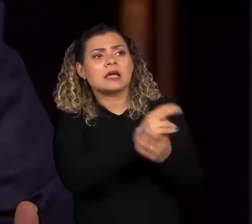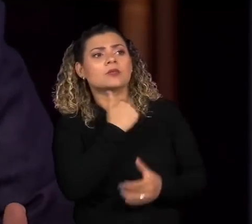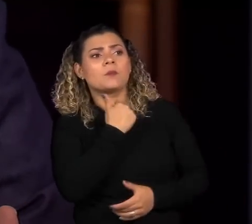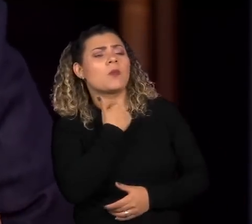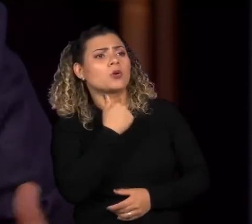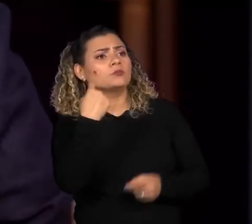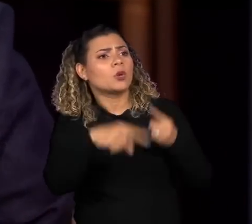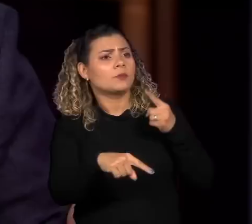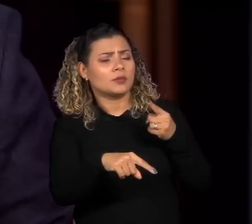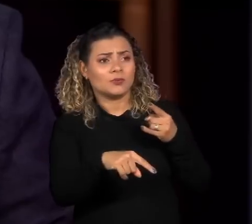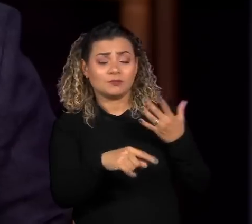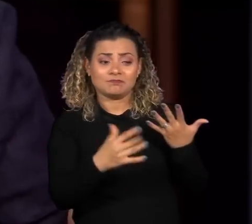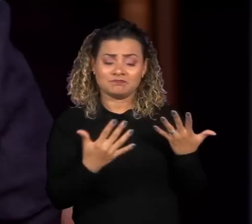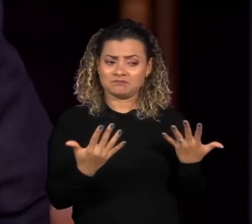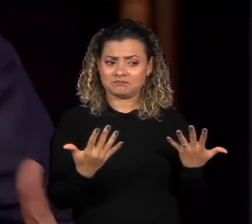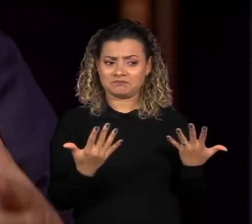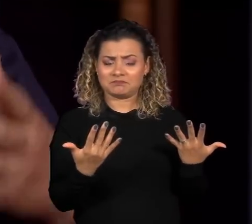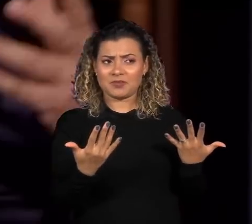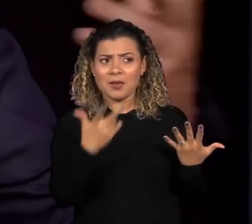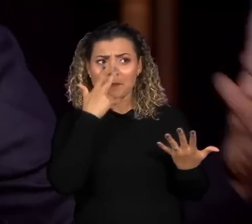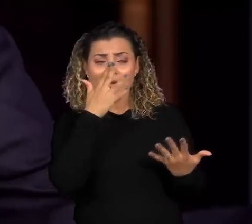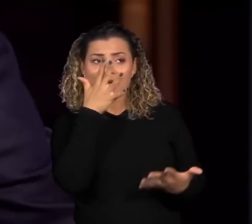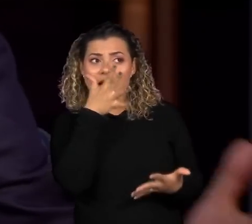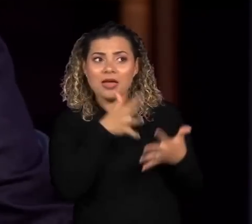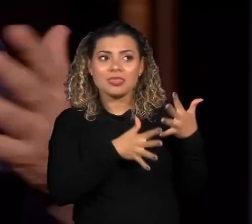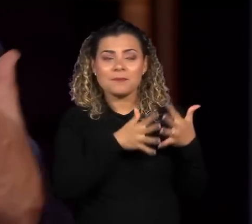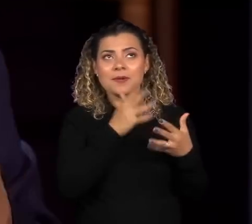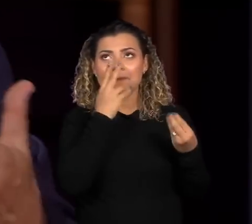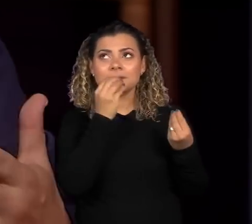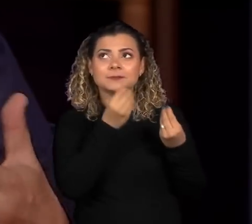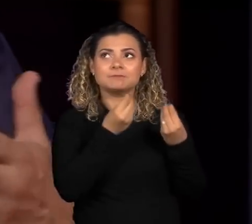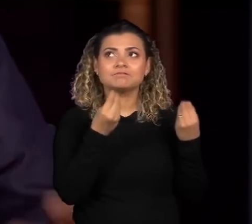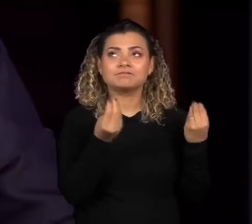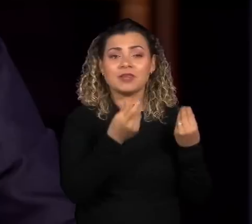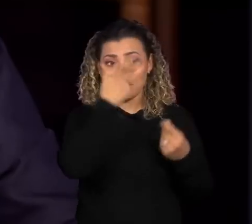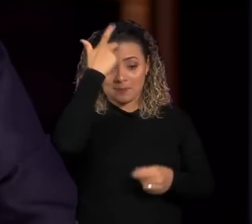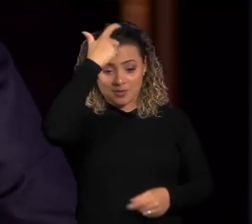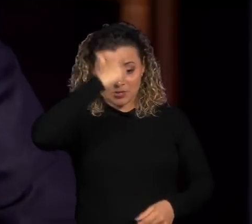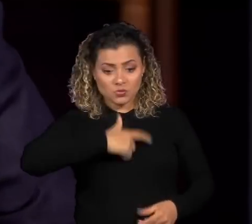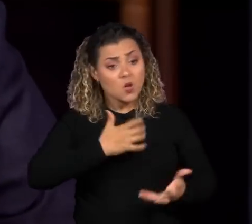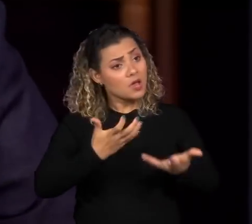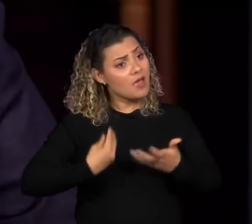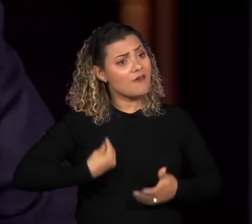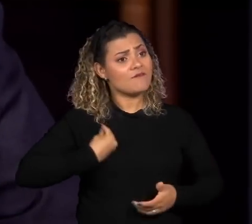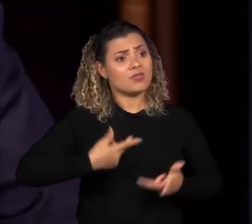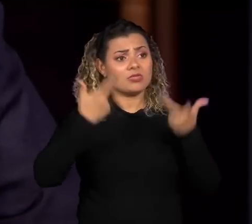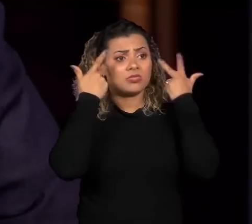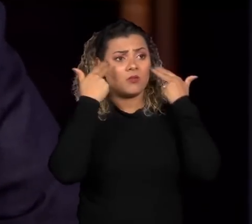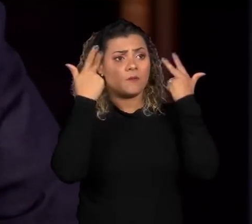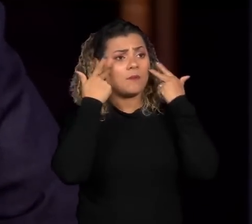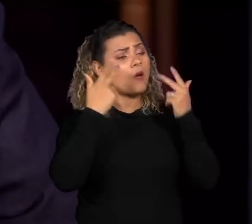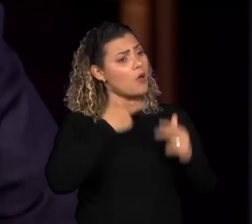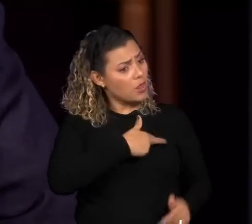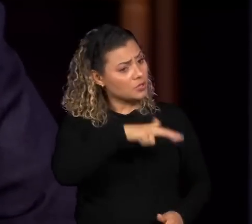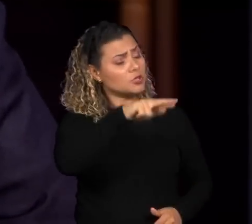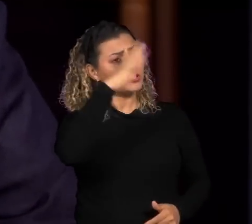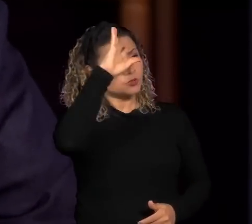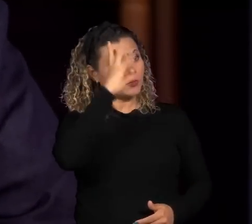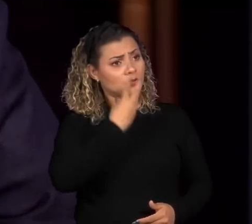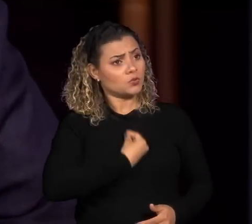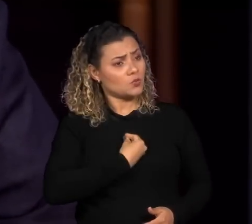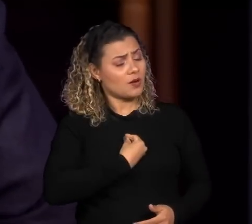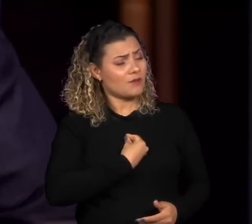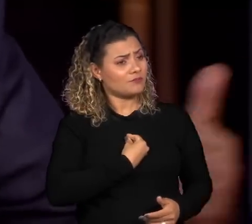que prende a expansão de uma pessoa que quer ter uma vida religiosa e espiritual,